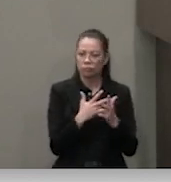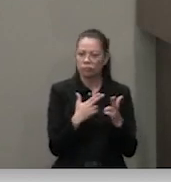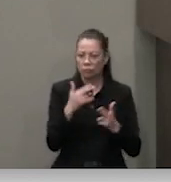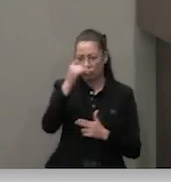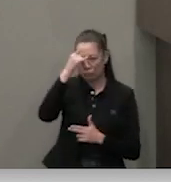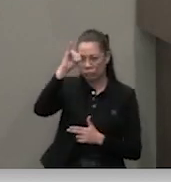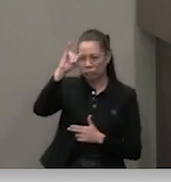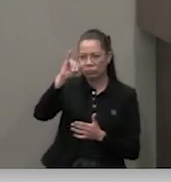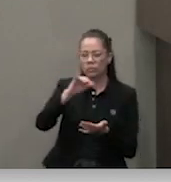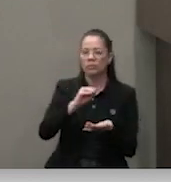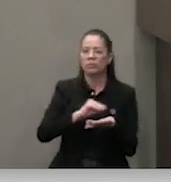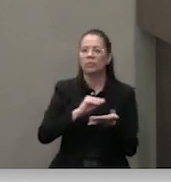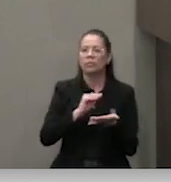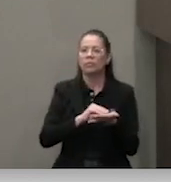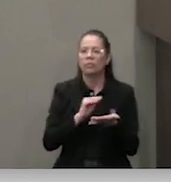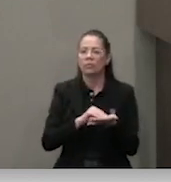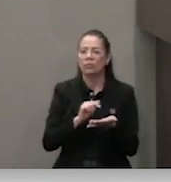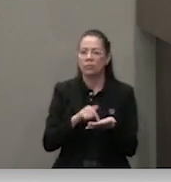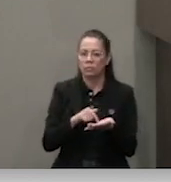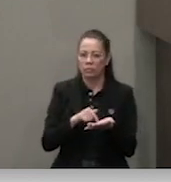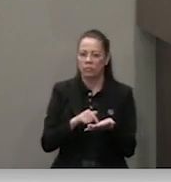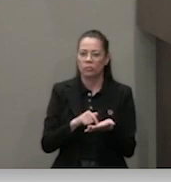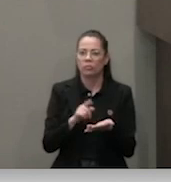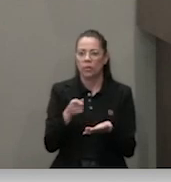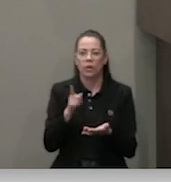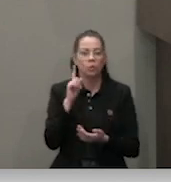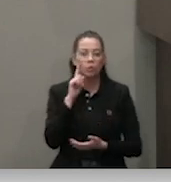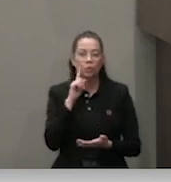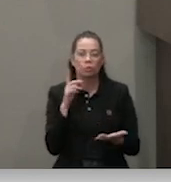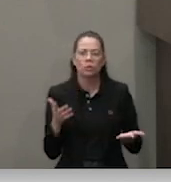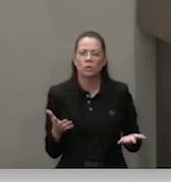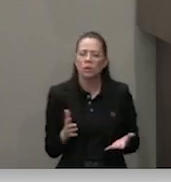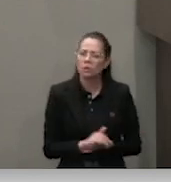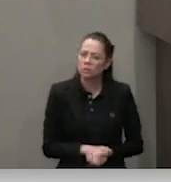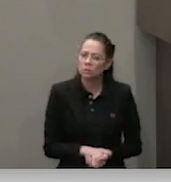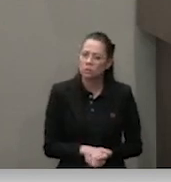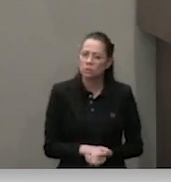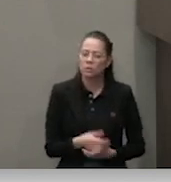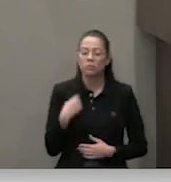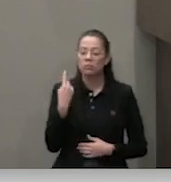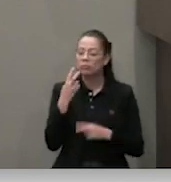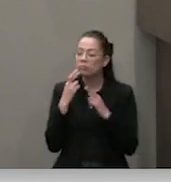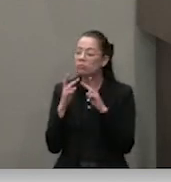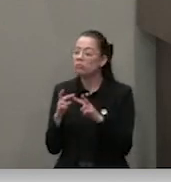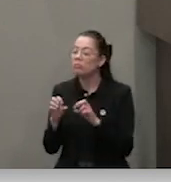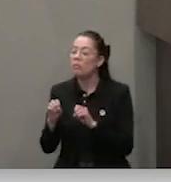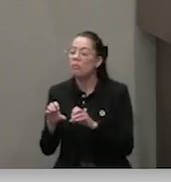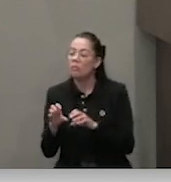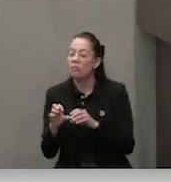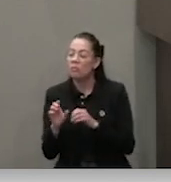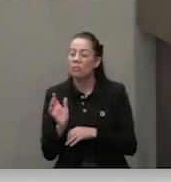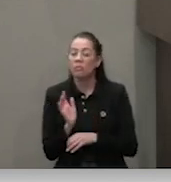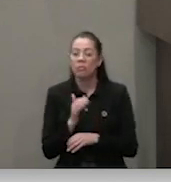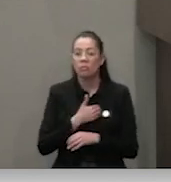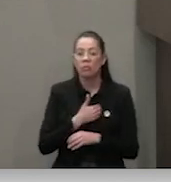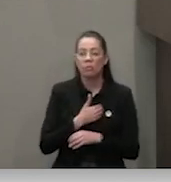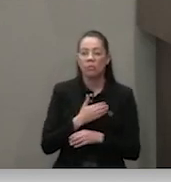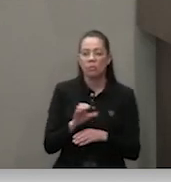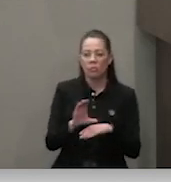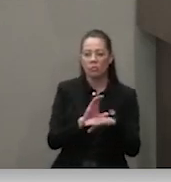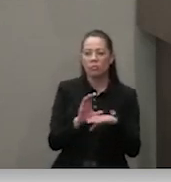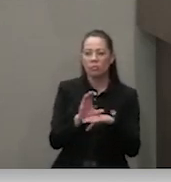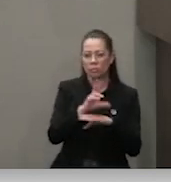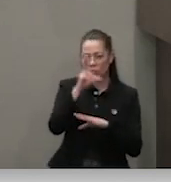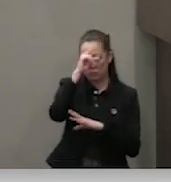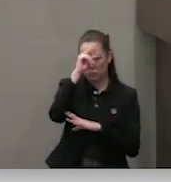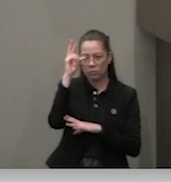falte Ainda mais quando a falta de água vira uma rotina daí quando a gente olha pra educação tá na nossa Constituição